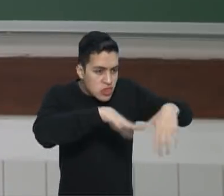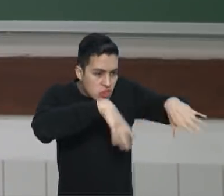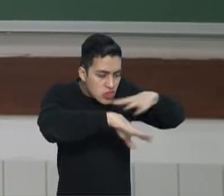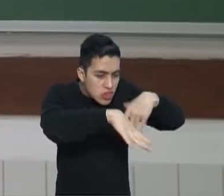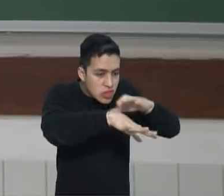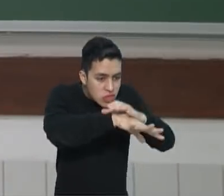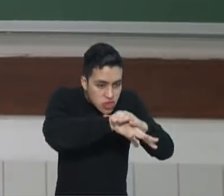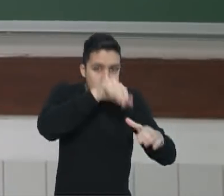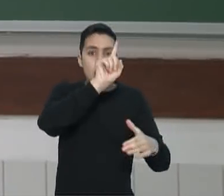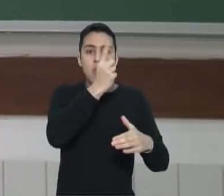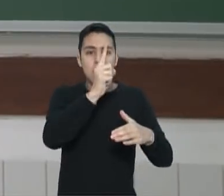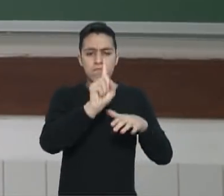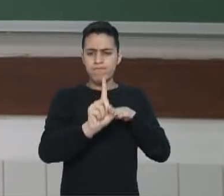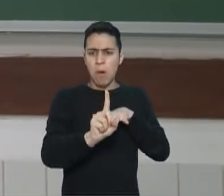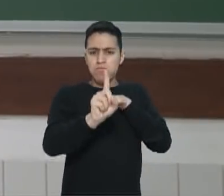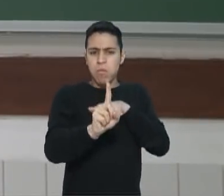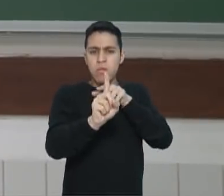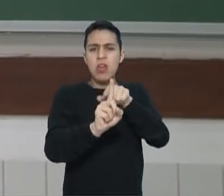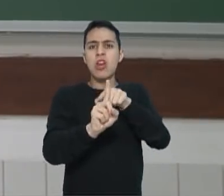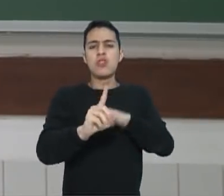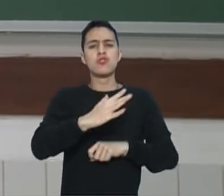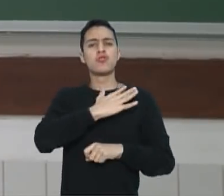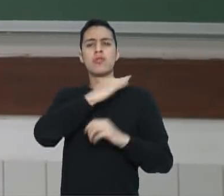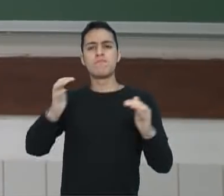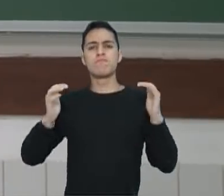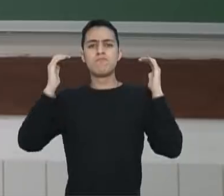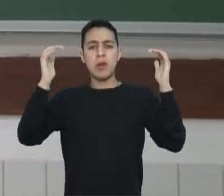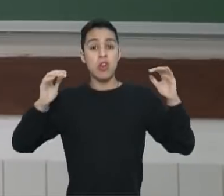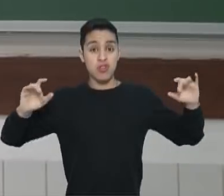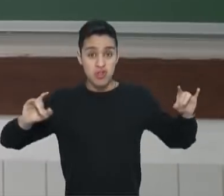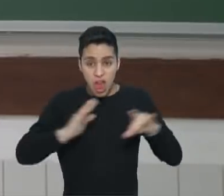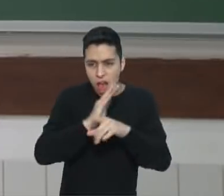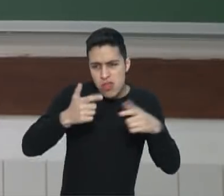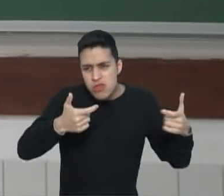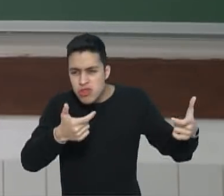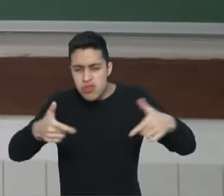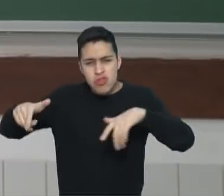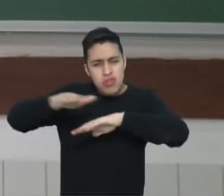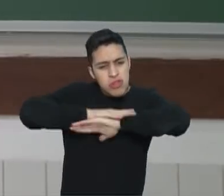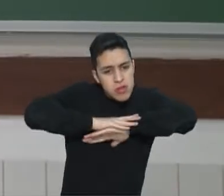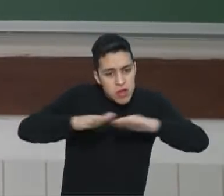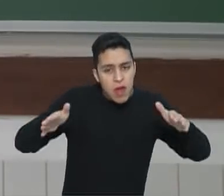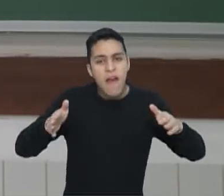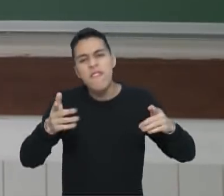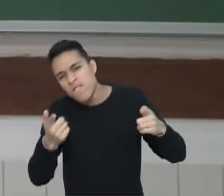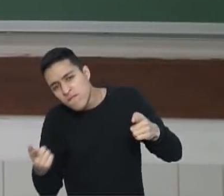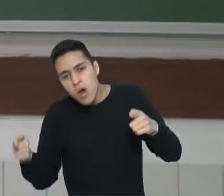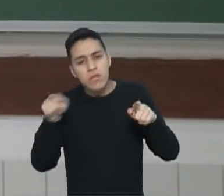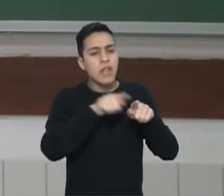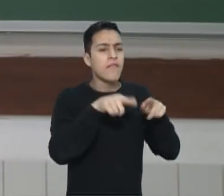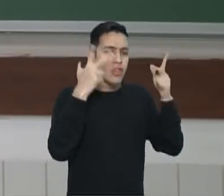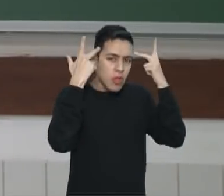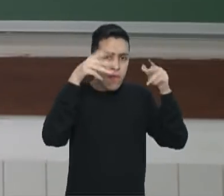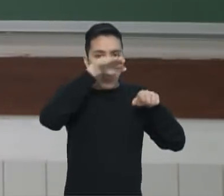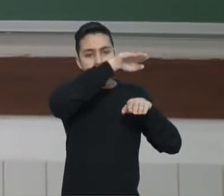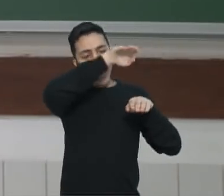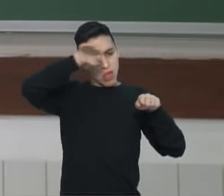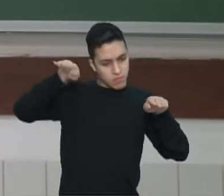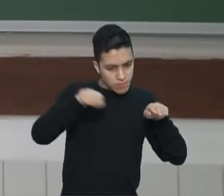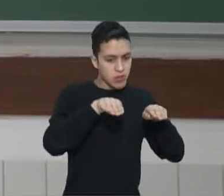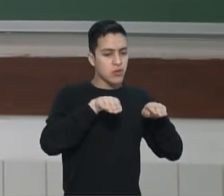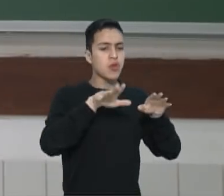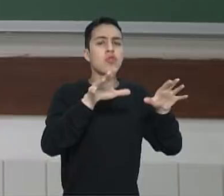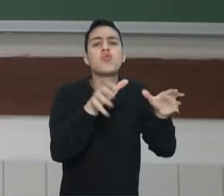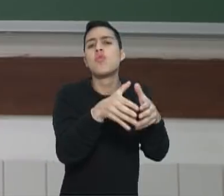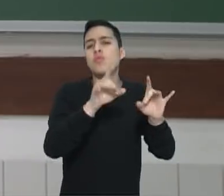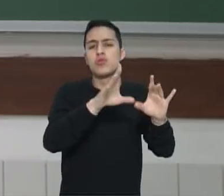general daquele grupo. E ele só ficava assim durante aquele conflito eminente. Acabado o conflito, ele voltava novamente a ser o chefe da sua